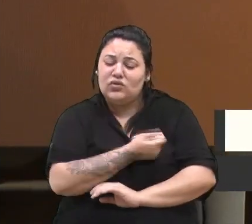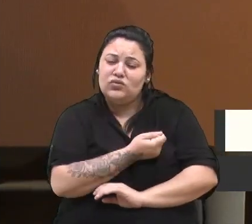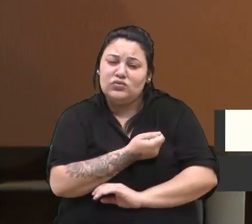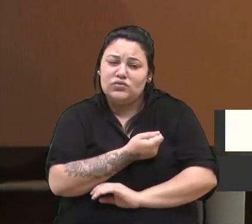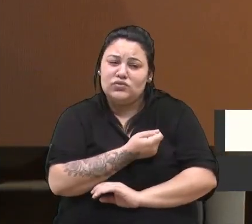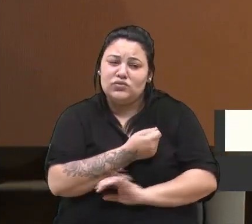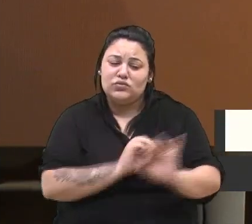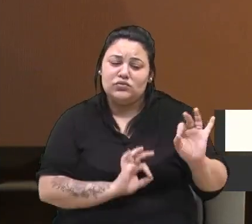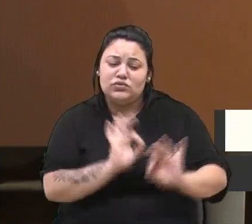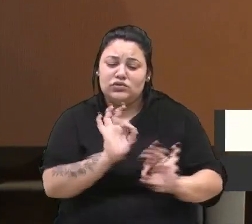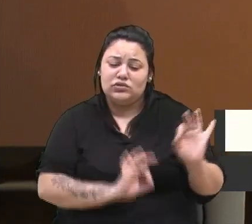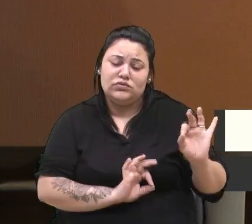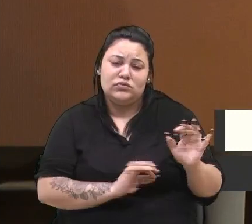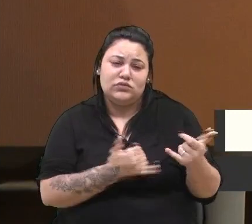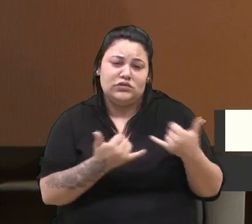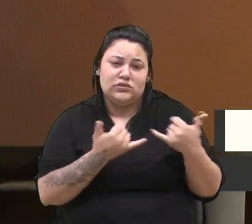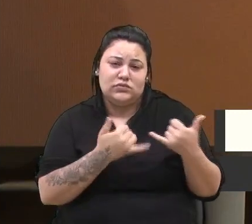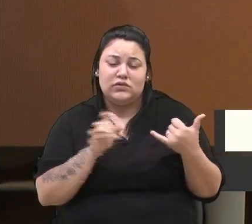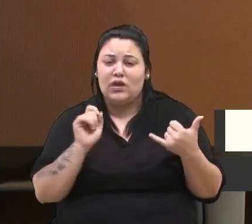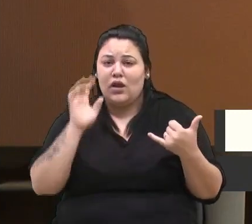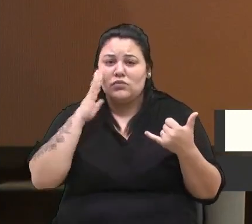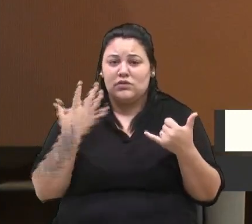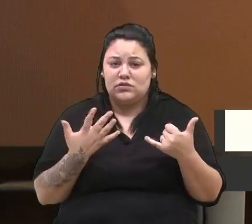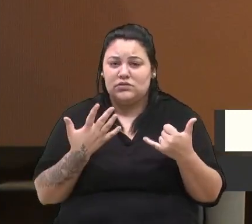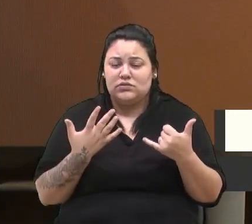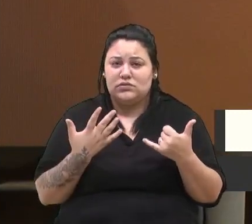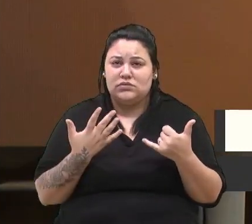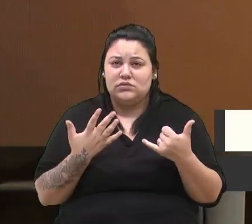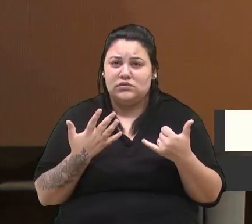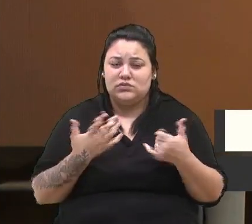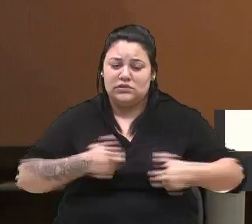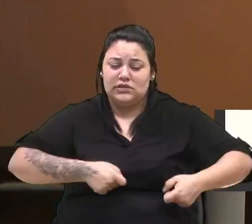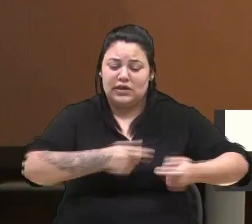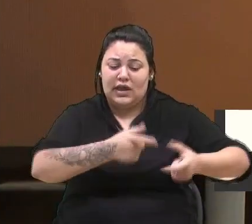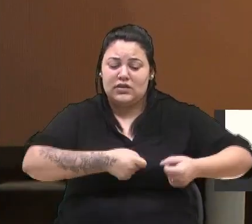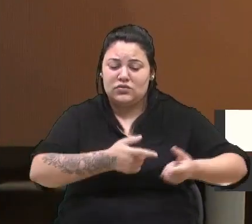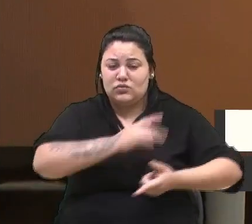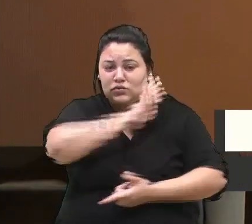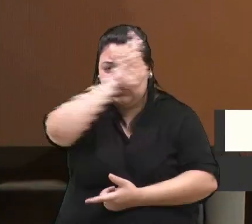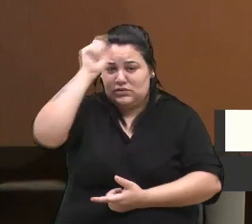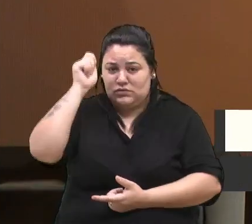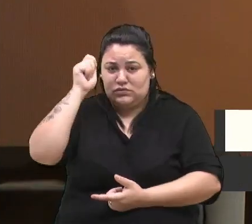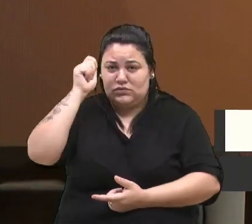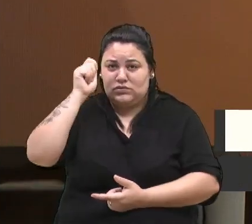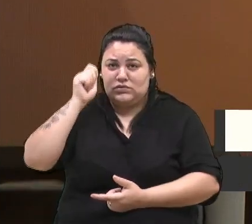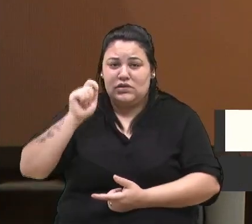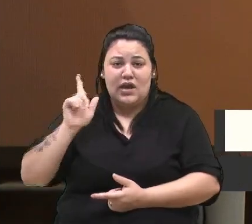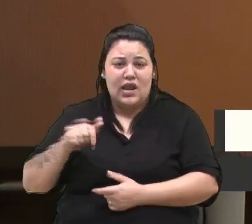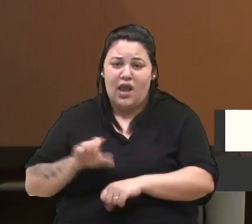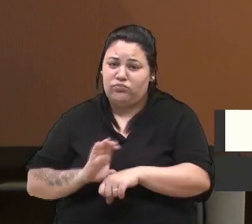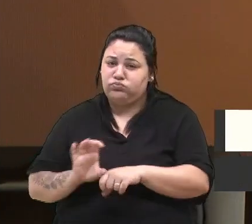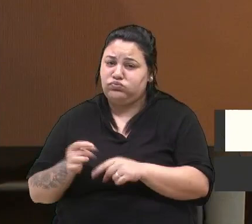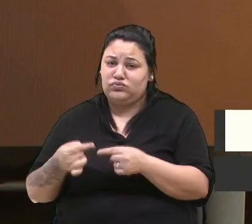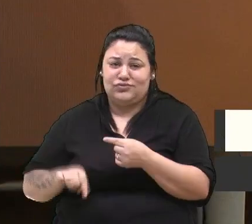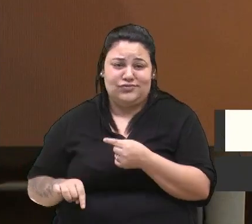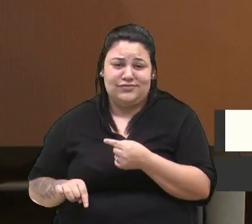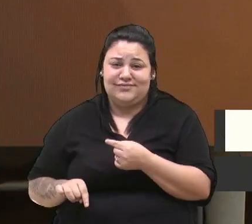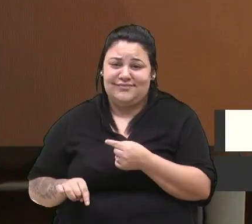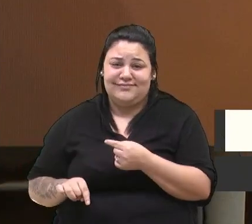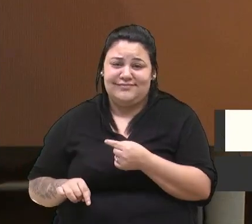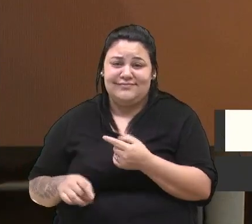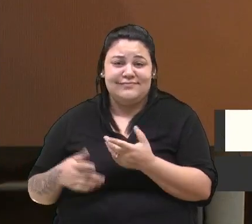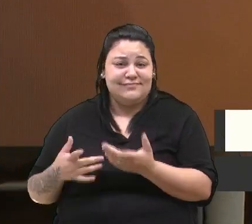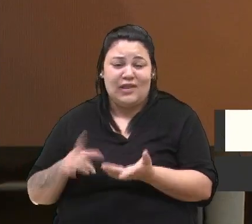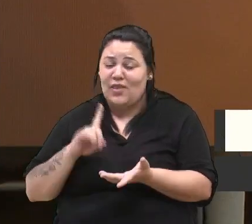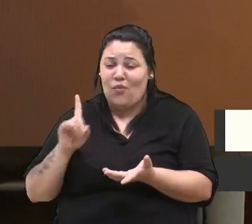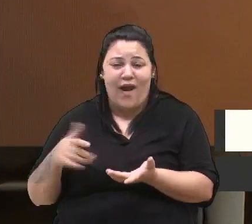o projeto que causa despesas ao município, ele é inconstitucional. Então, por